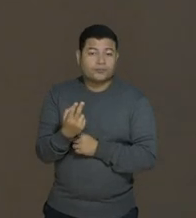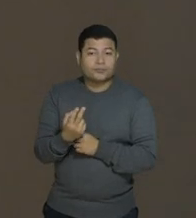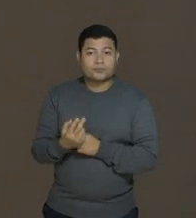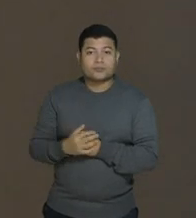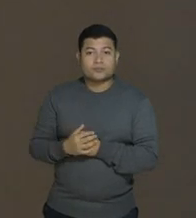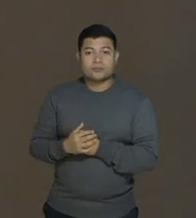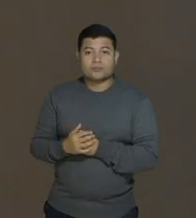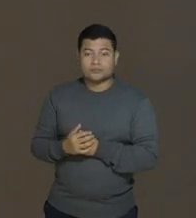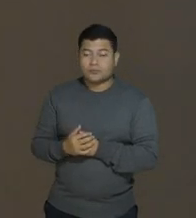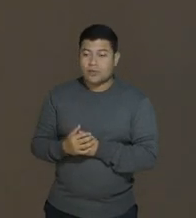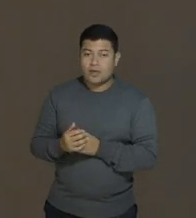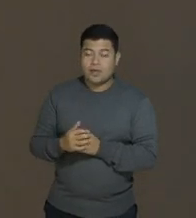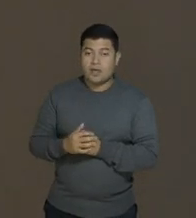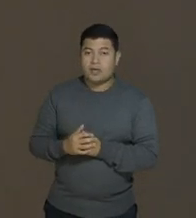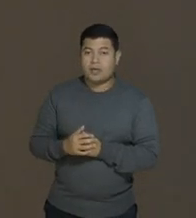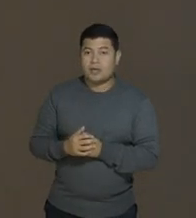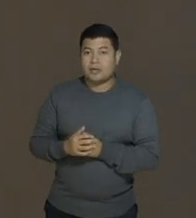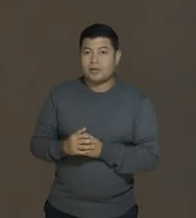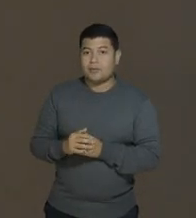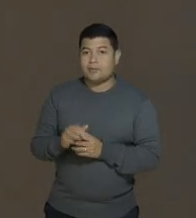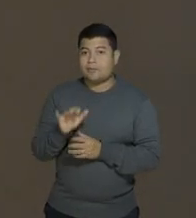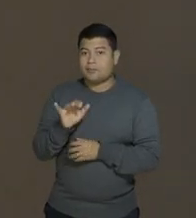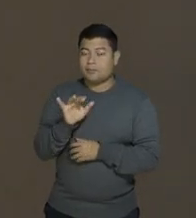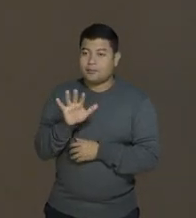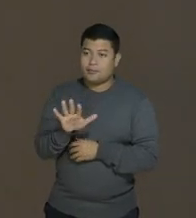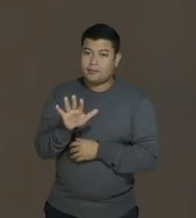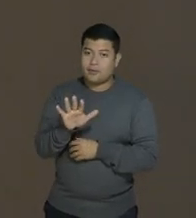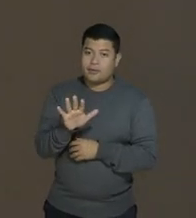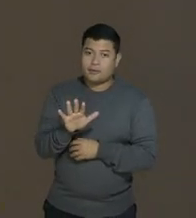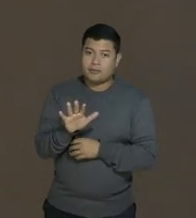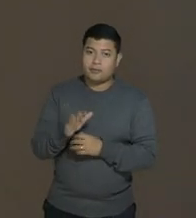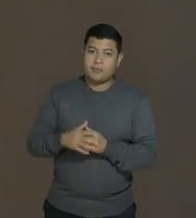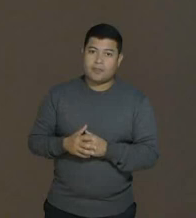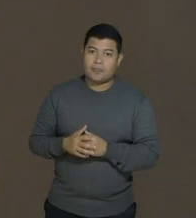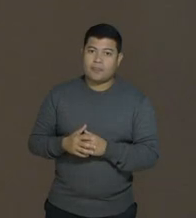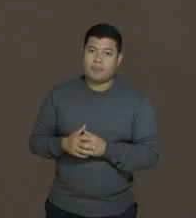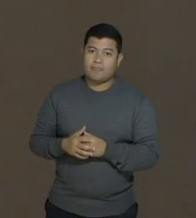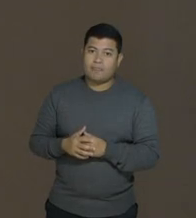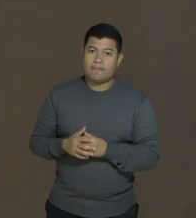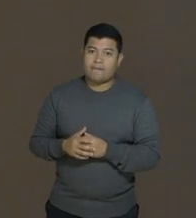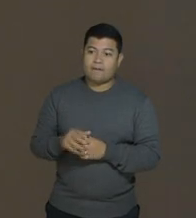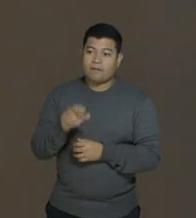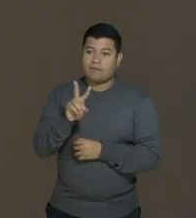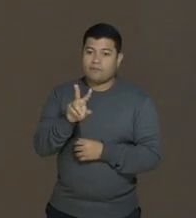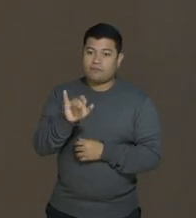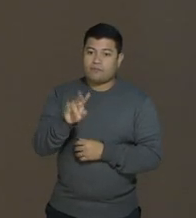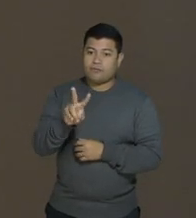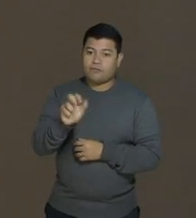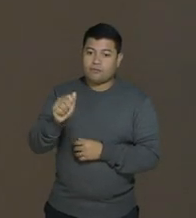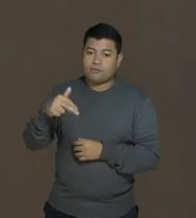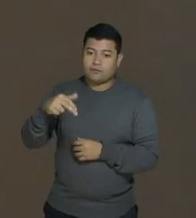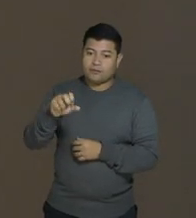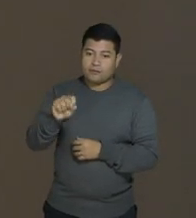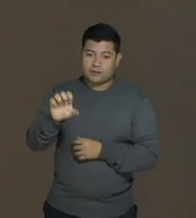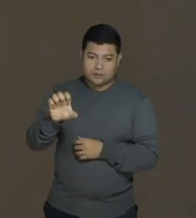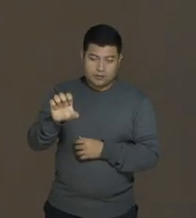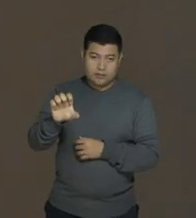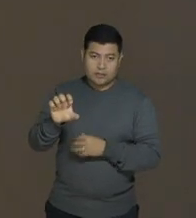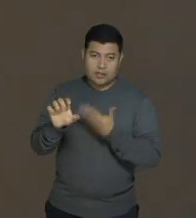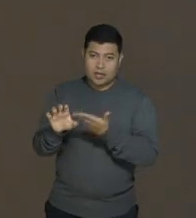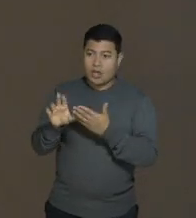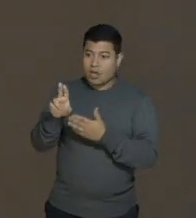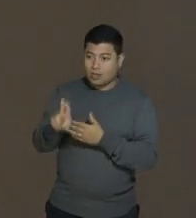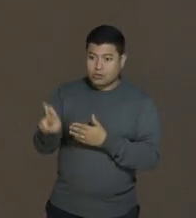para ansiedade. Só que, vamos dizer, vou falar o nome dela. O Venvanse, ele é usado para